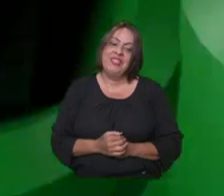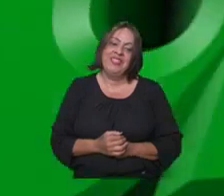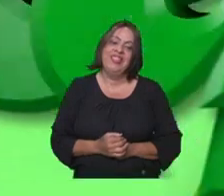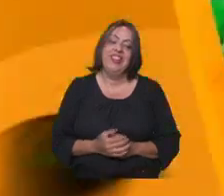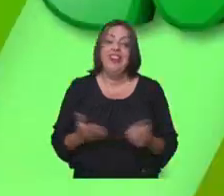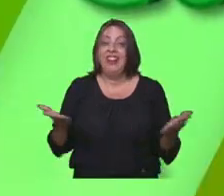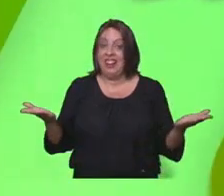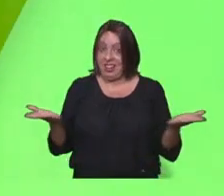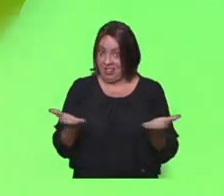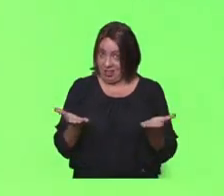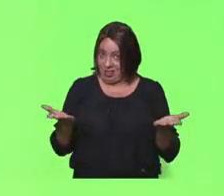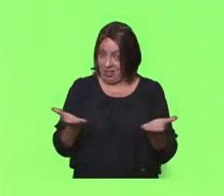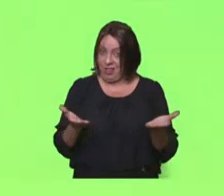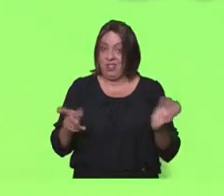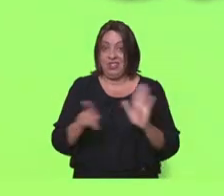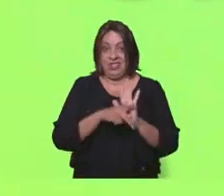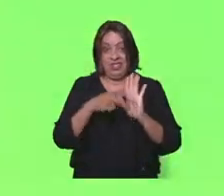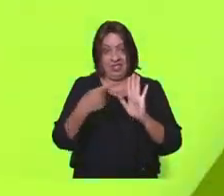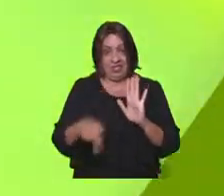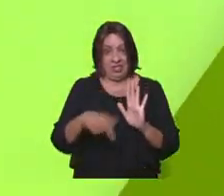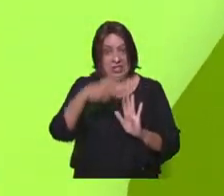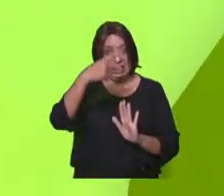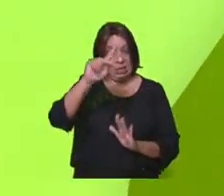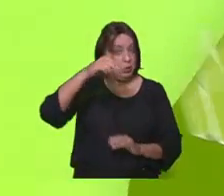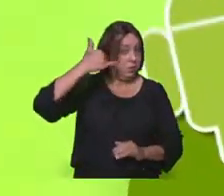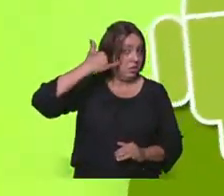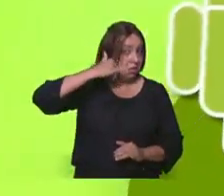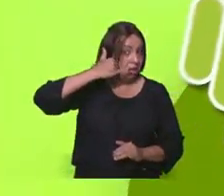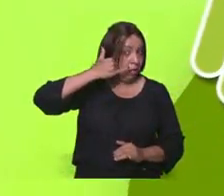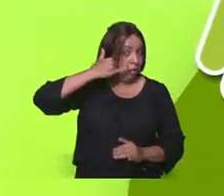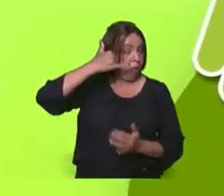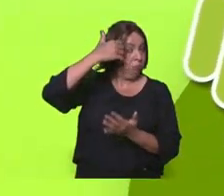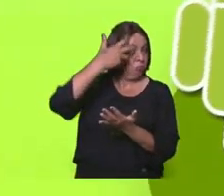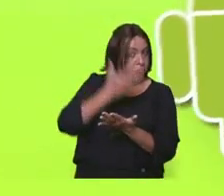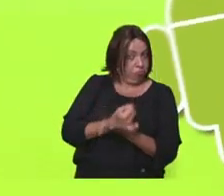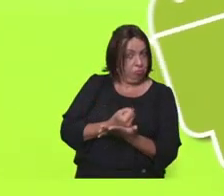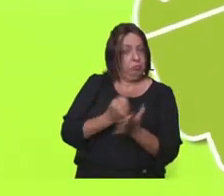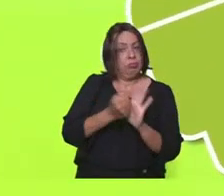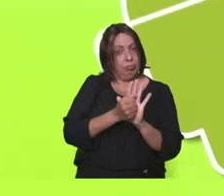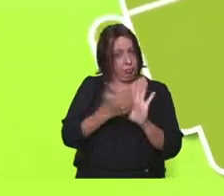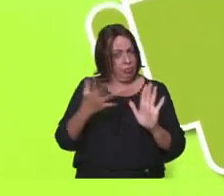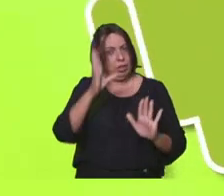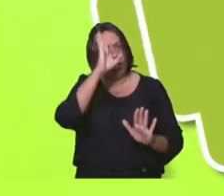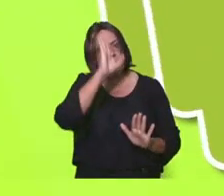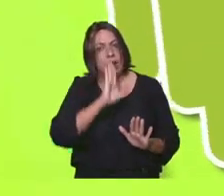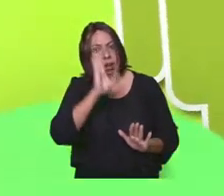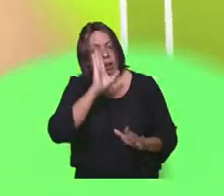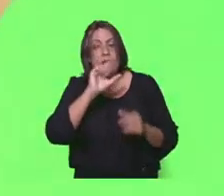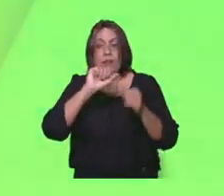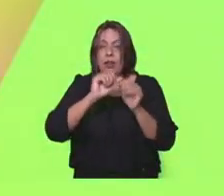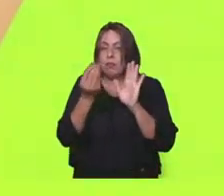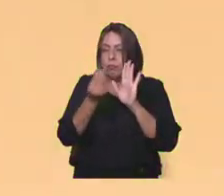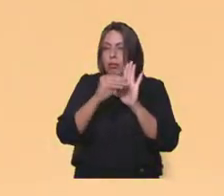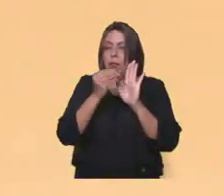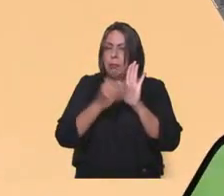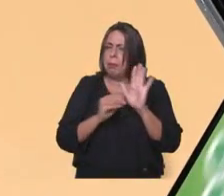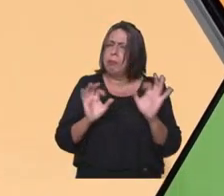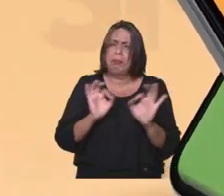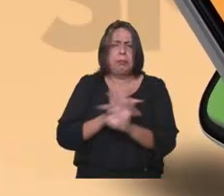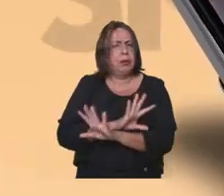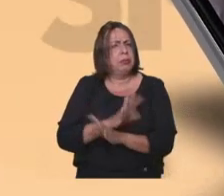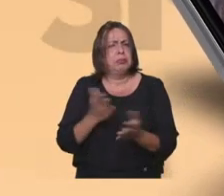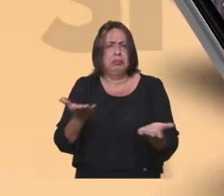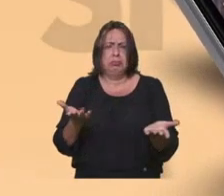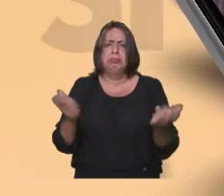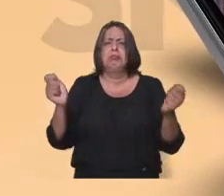Agora o Caju Cap está na tela do seu celular. Baixe agora o aplicativo do Caju Cap gratuitamente. Faça seu cadastro e pronto. Você